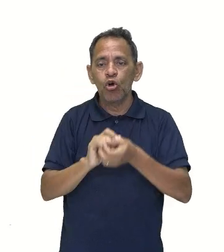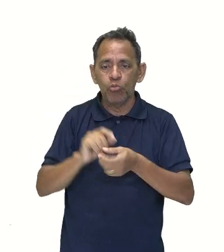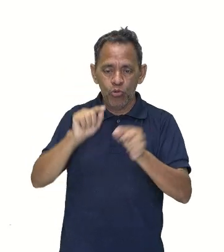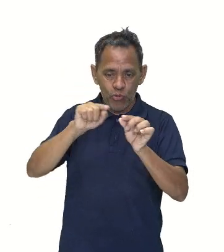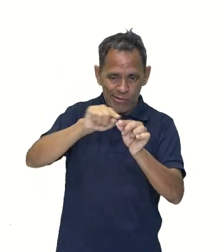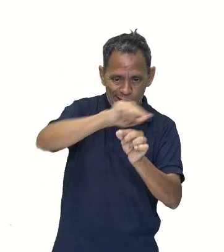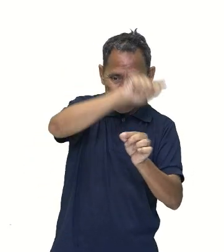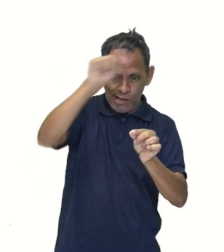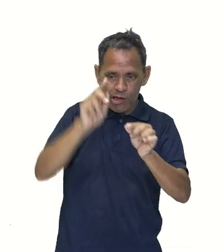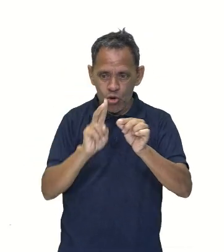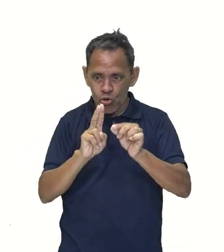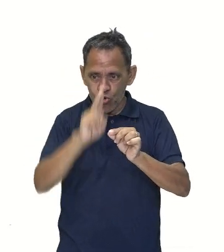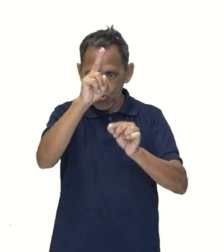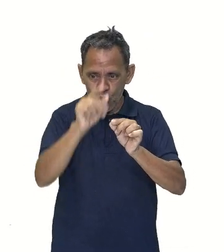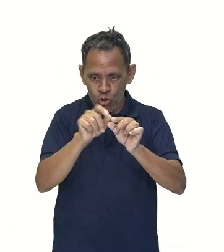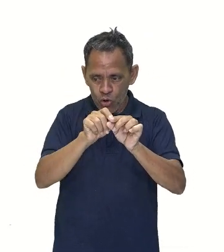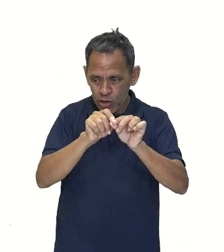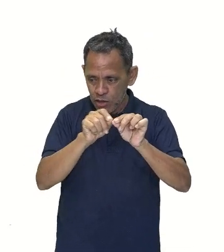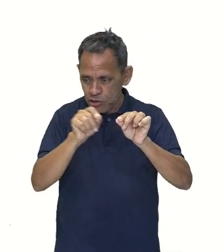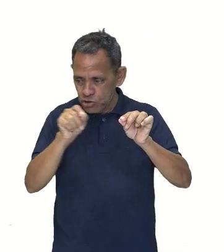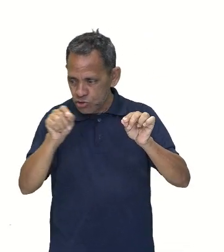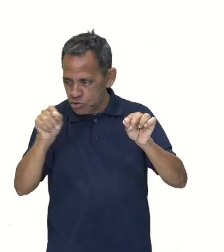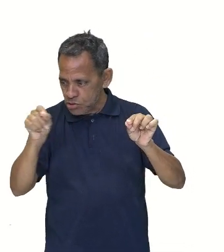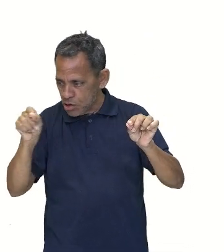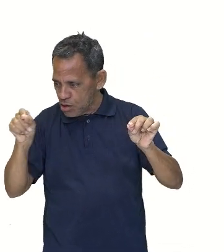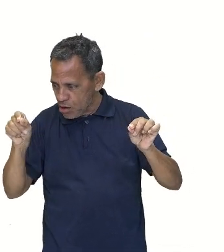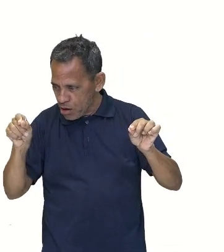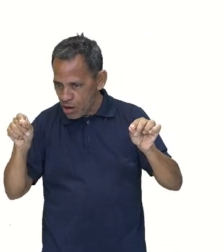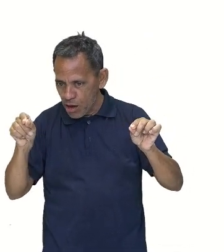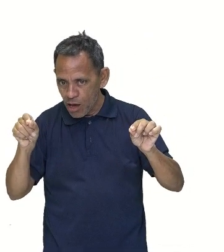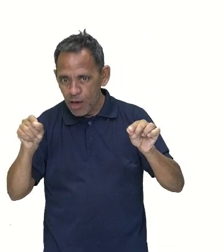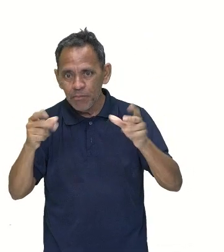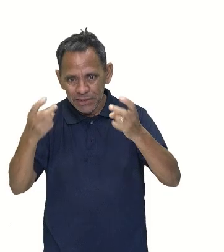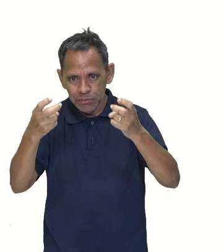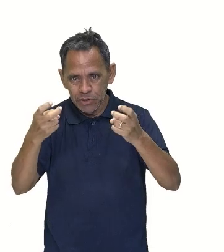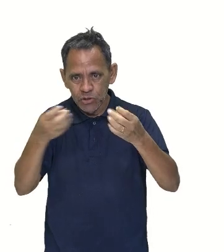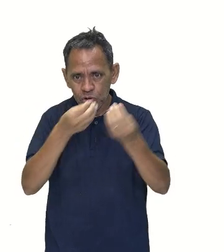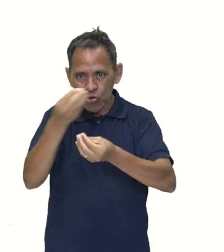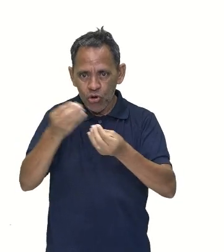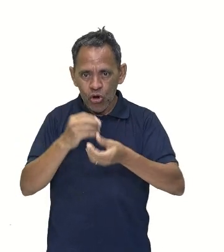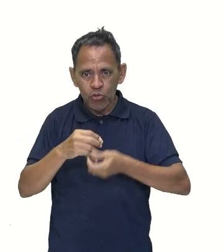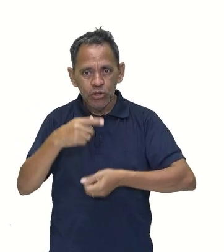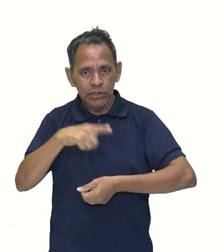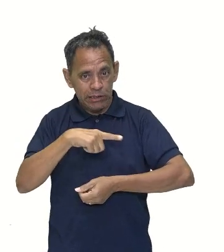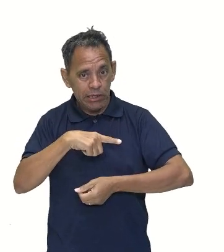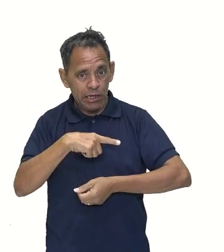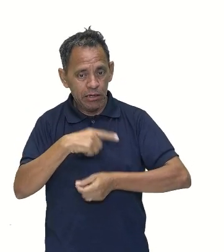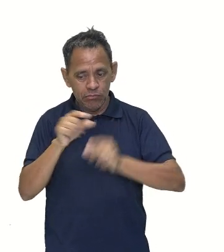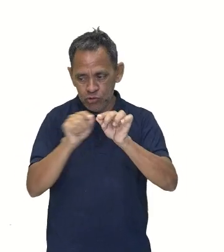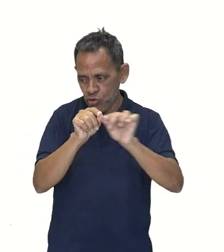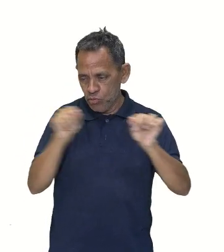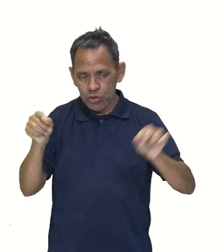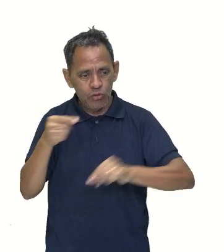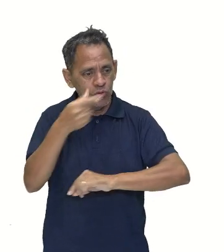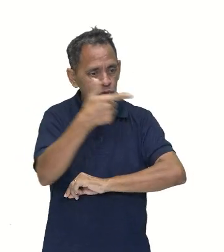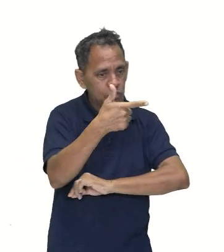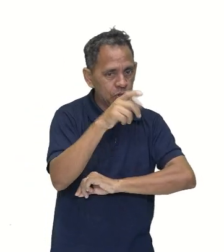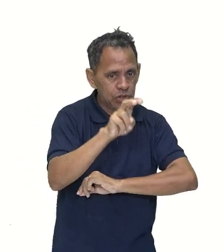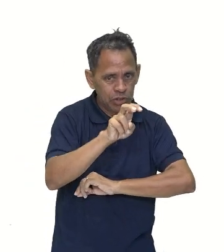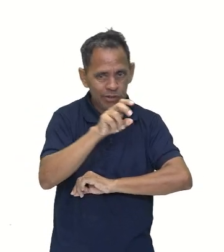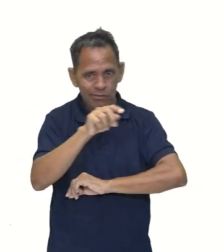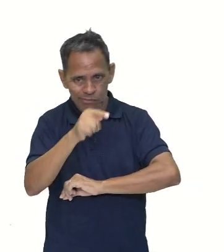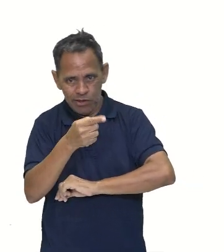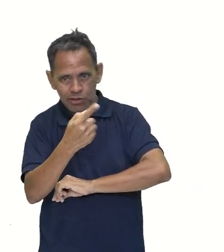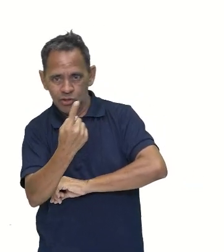reta. Essa reta tem esse comprimento de 25,12 centímetros.